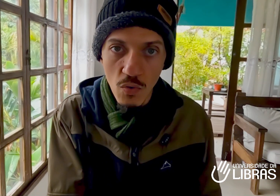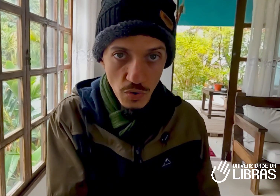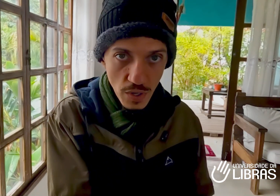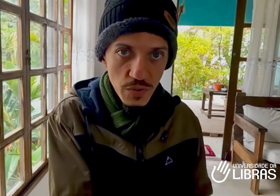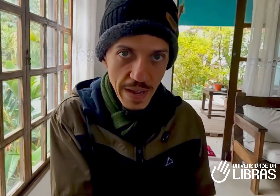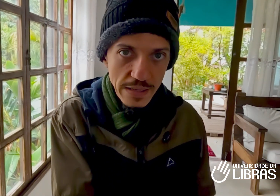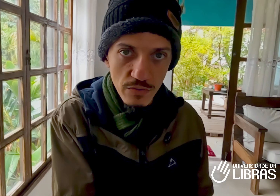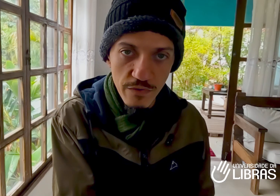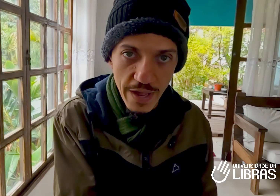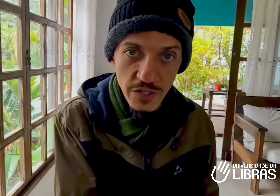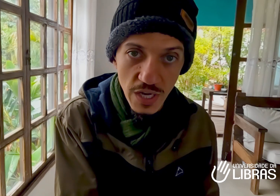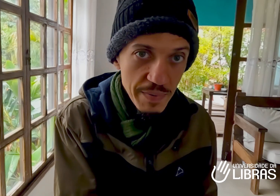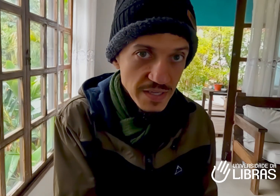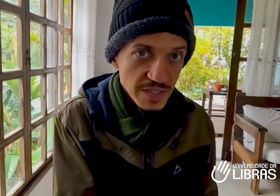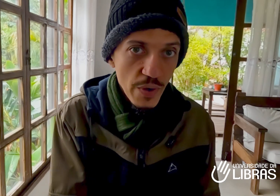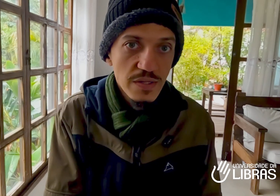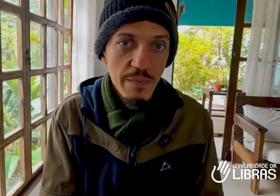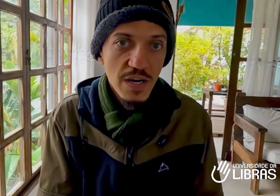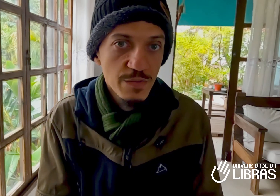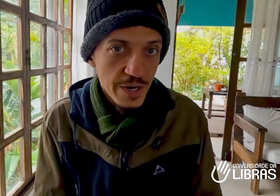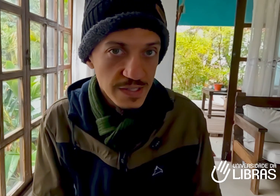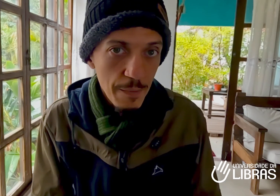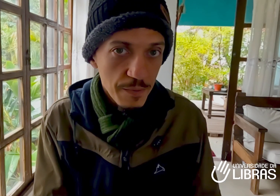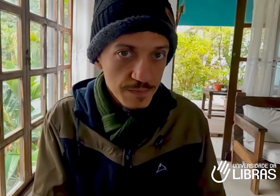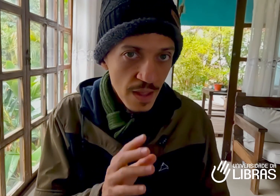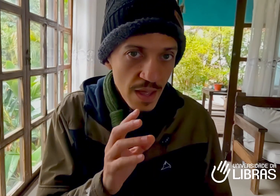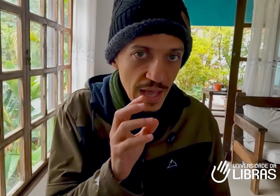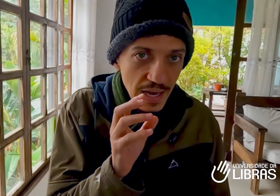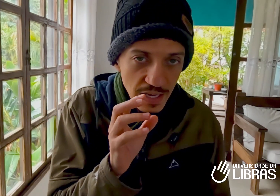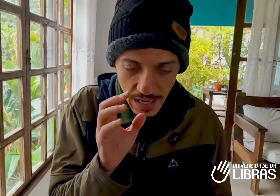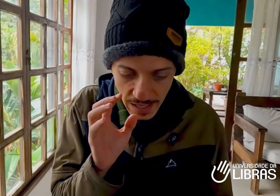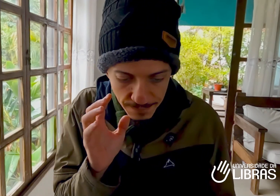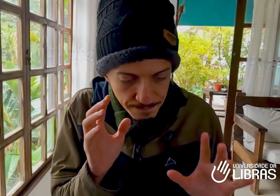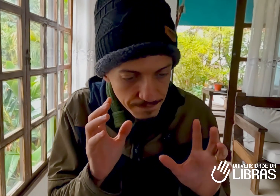aplicando o nosso método Fluente em Libras em 8 semanas, por exemplo,